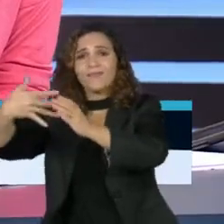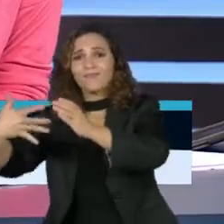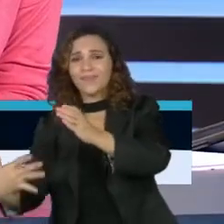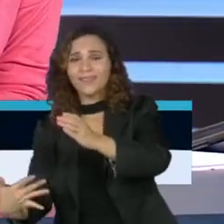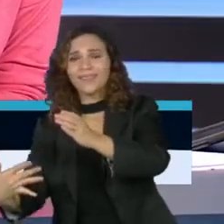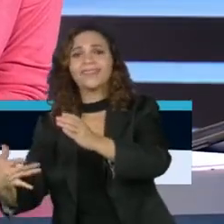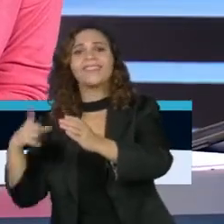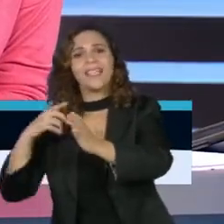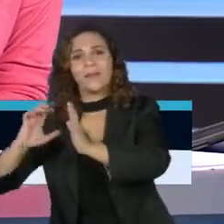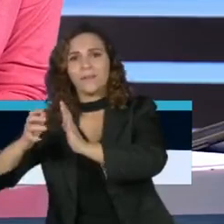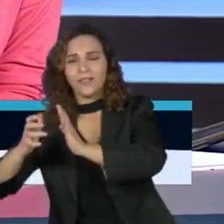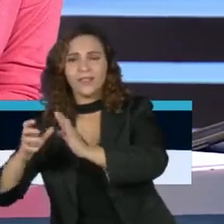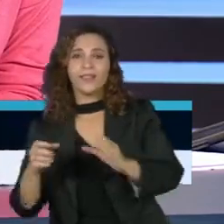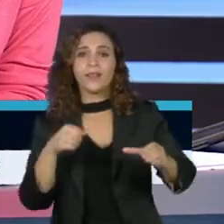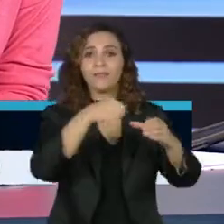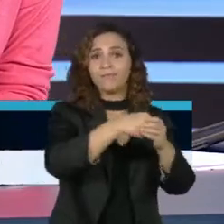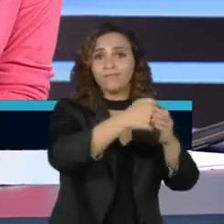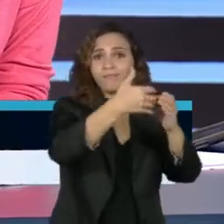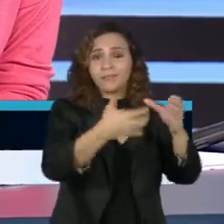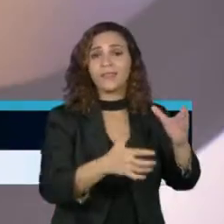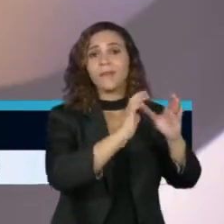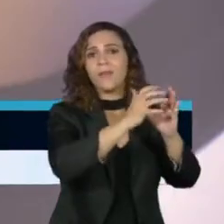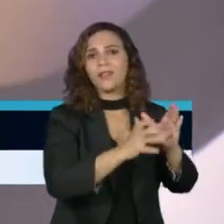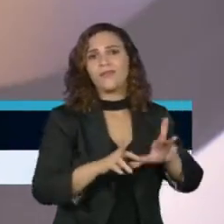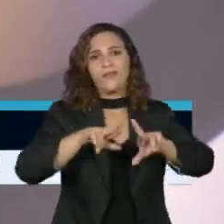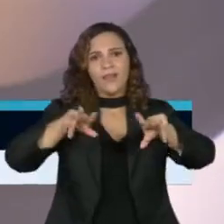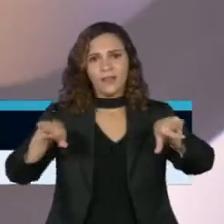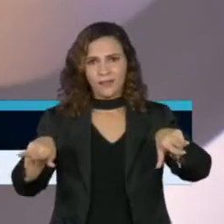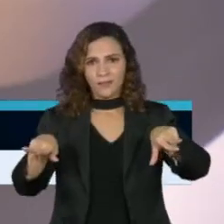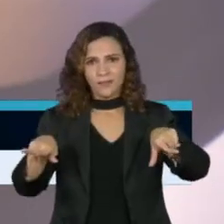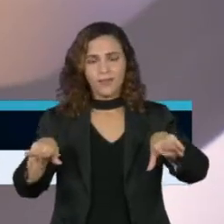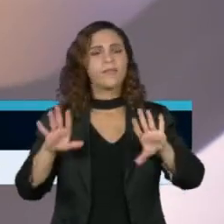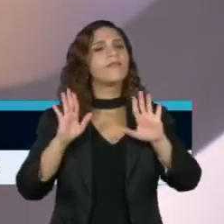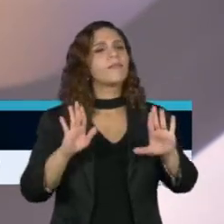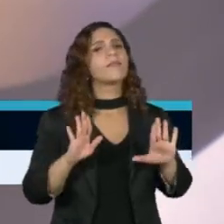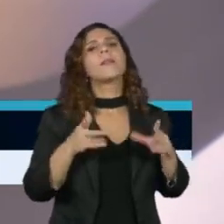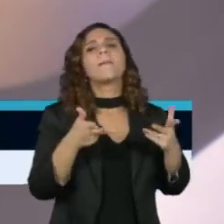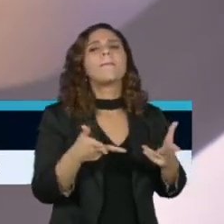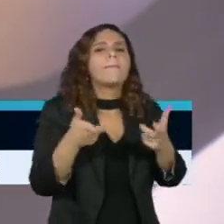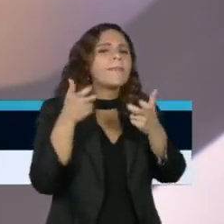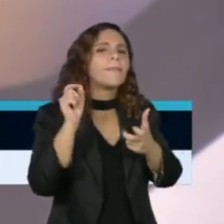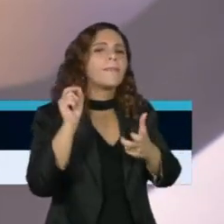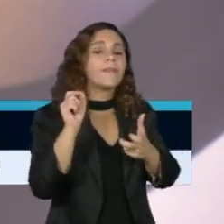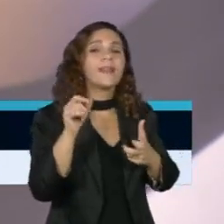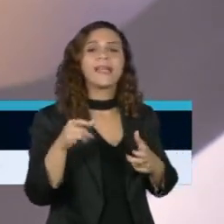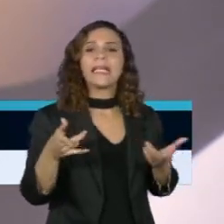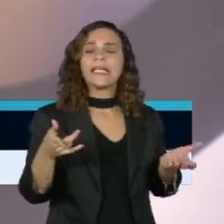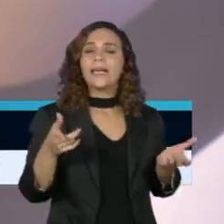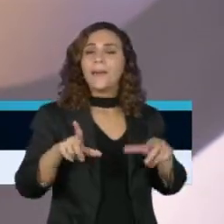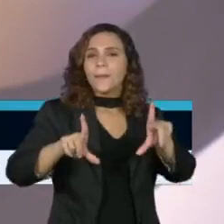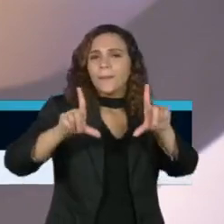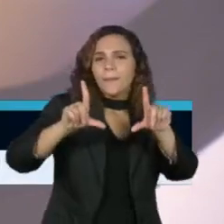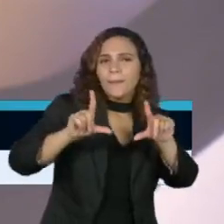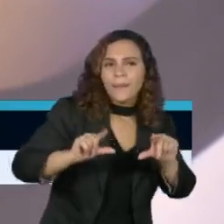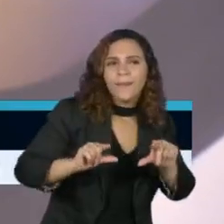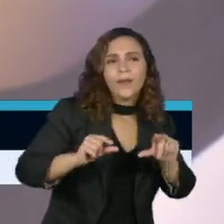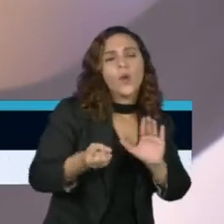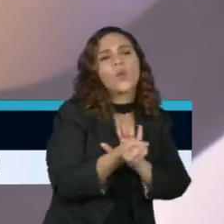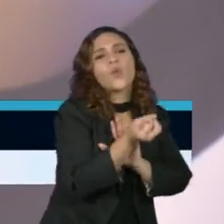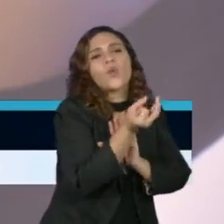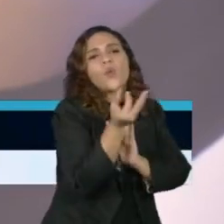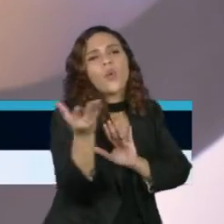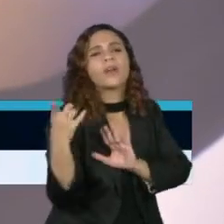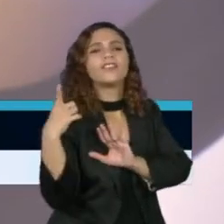muito grande, muito maior do que no Brasil, inclusive, de partidos. Significa que a gente vai ter menor capacidade, menor número de partidos